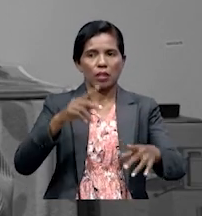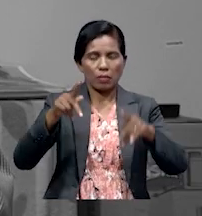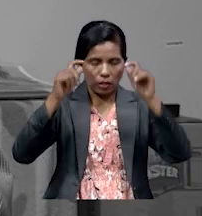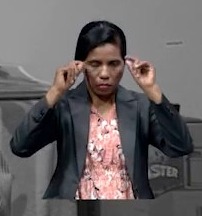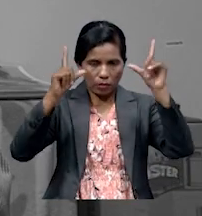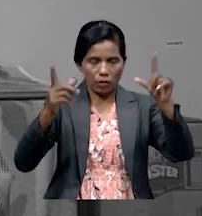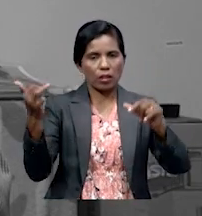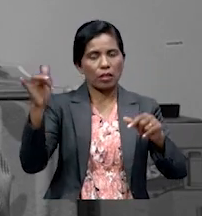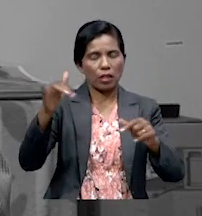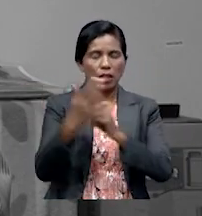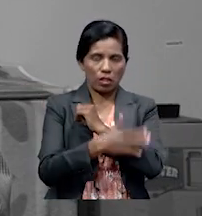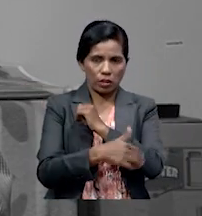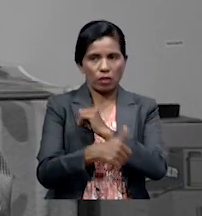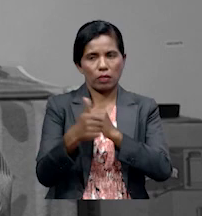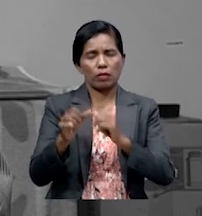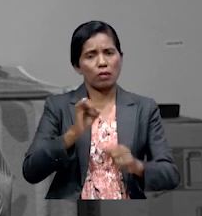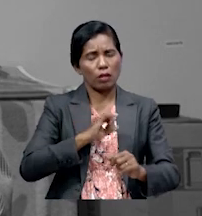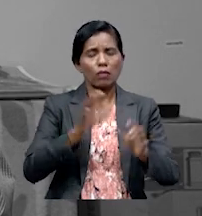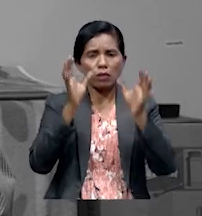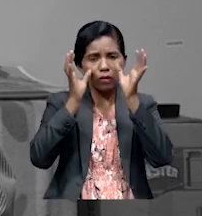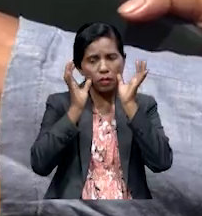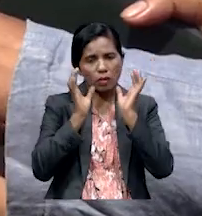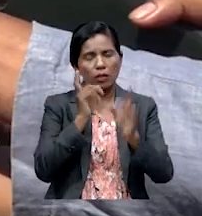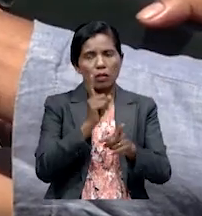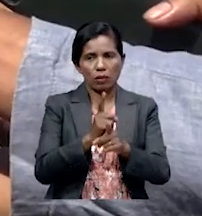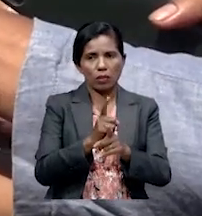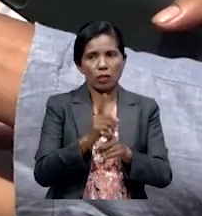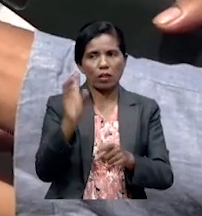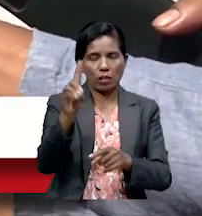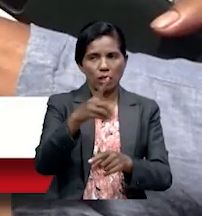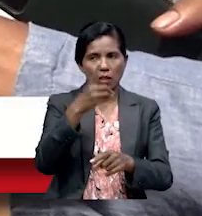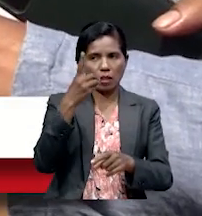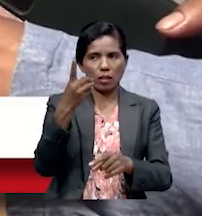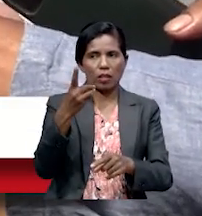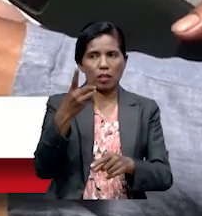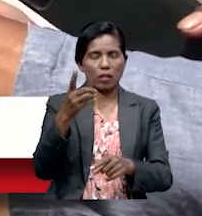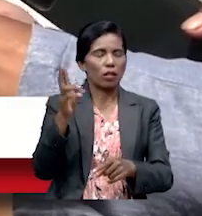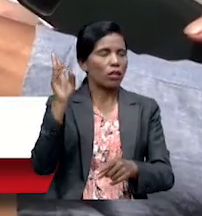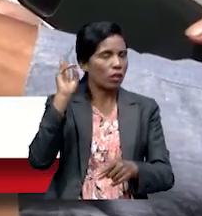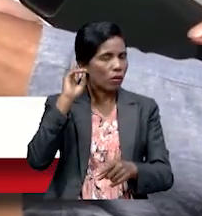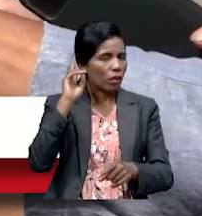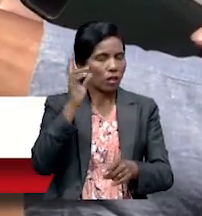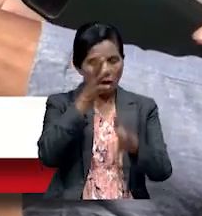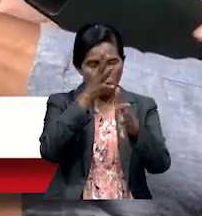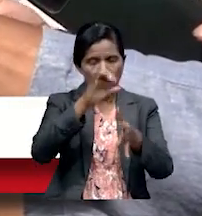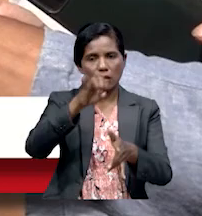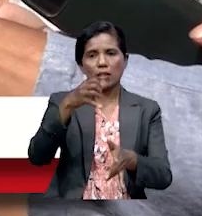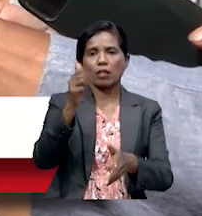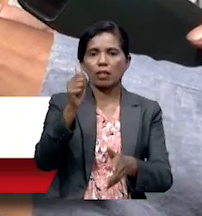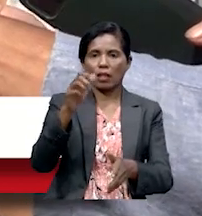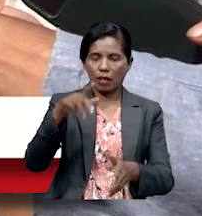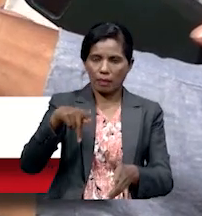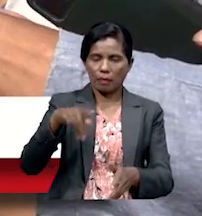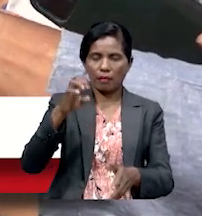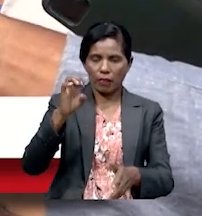e herai liur. How triste los, o hendader rona a vo Jape Mate, ho